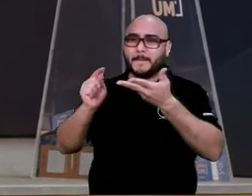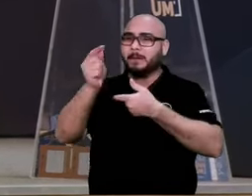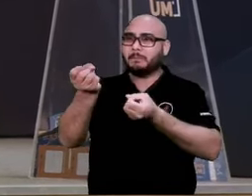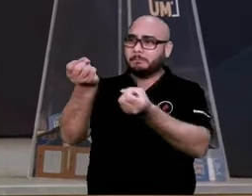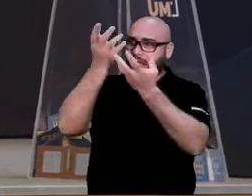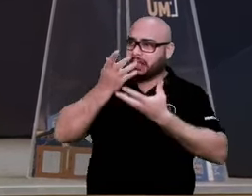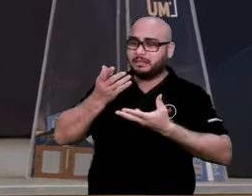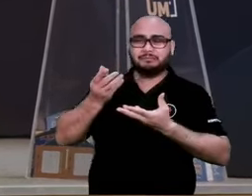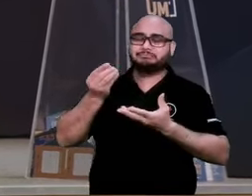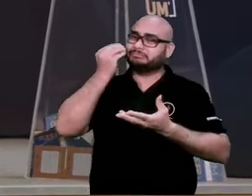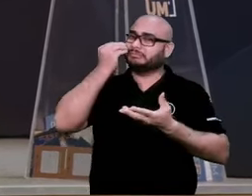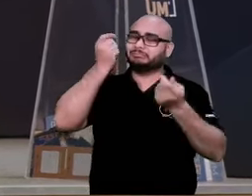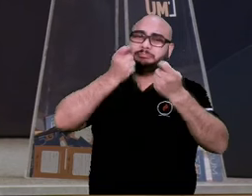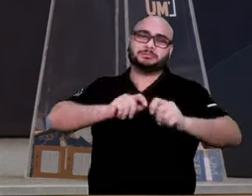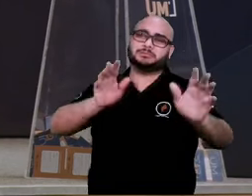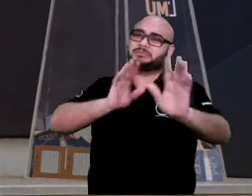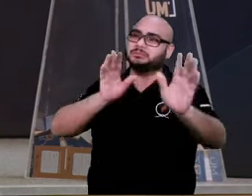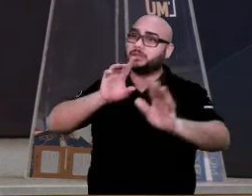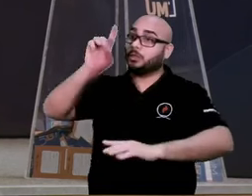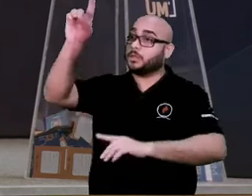Se quiser me dar mais uma chance,